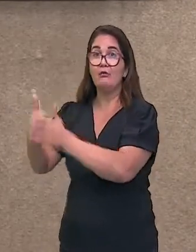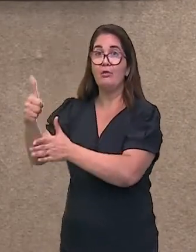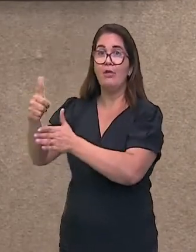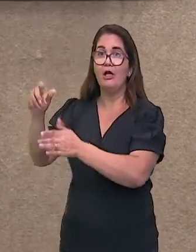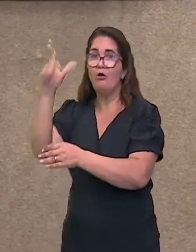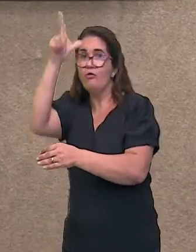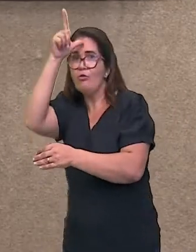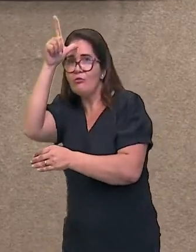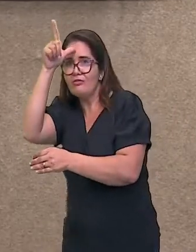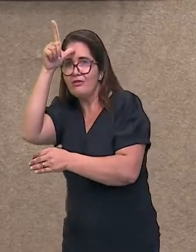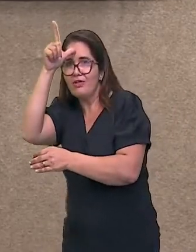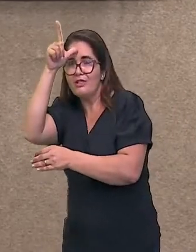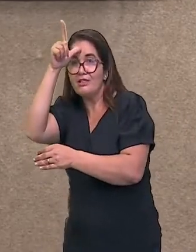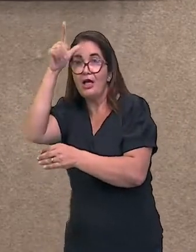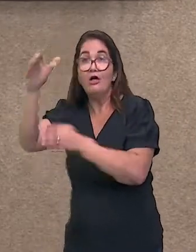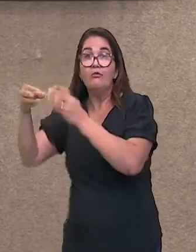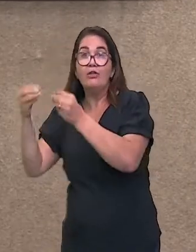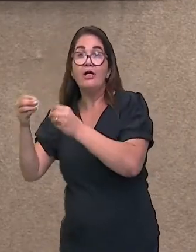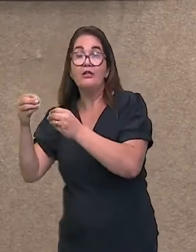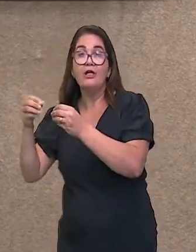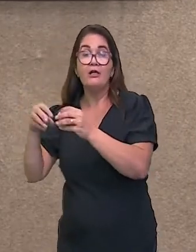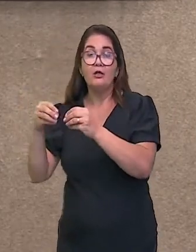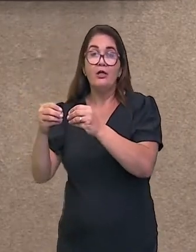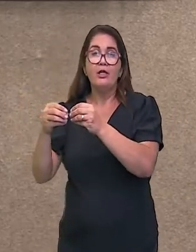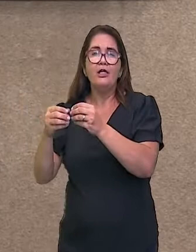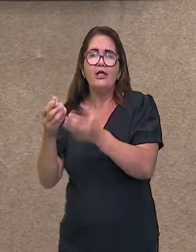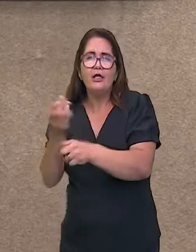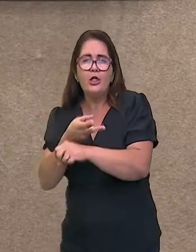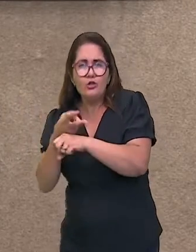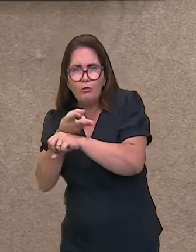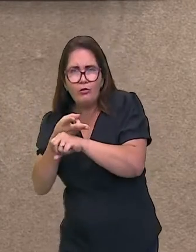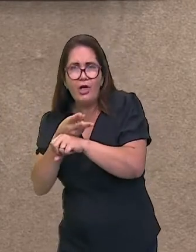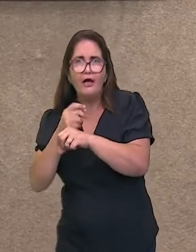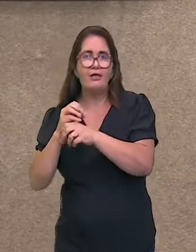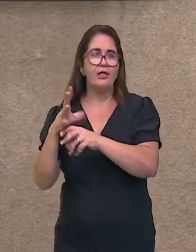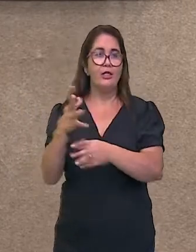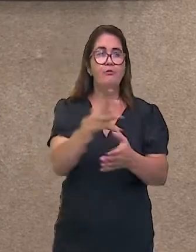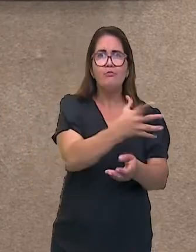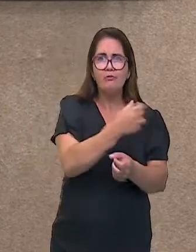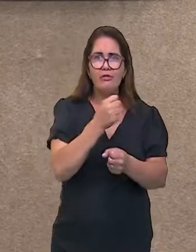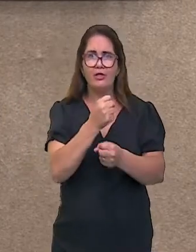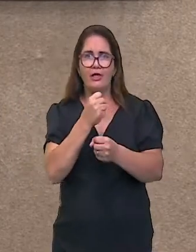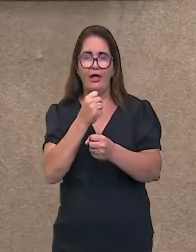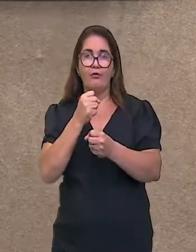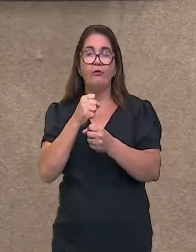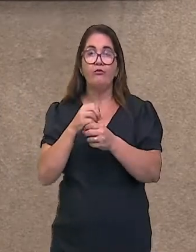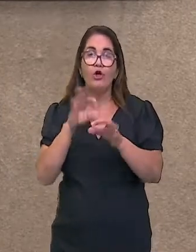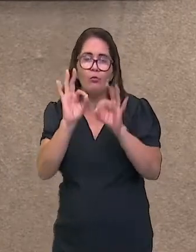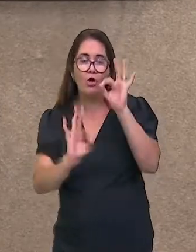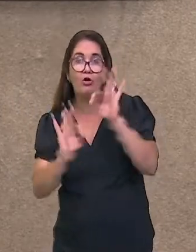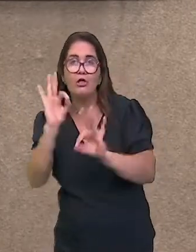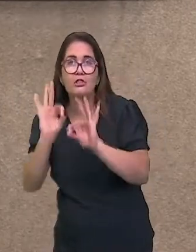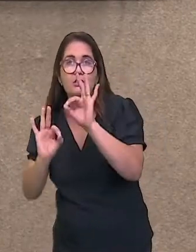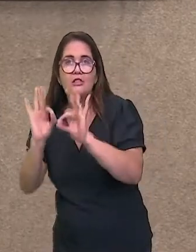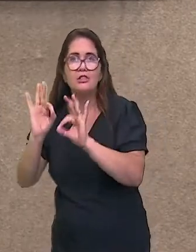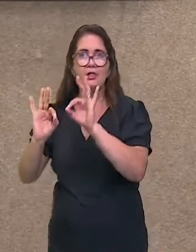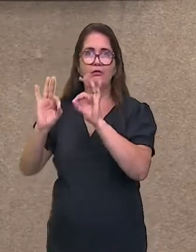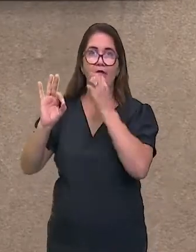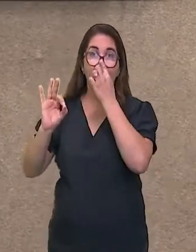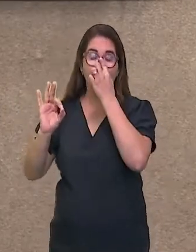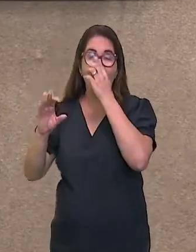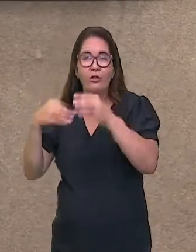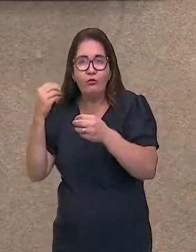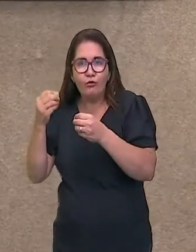território belga, o chamado Plano de Schlieffen. Esse plano foi elaborado pelo conde Alfred